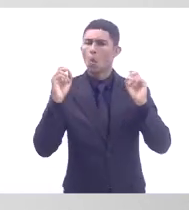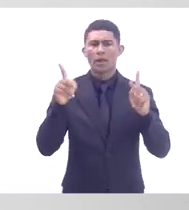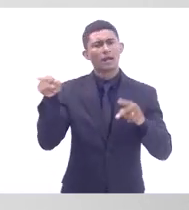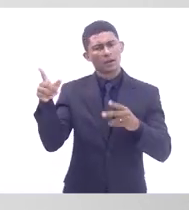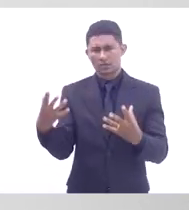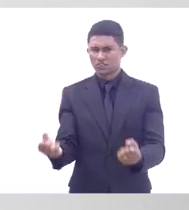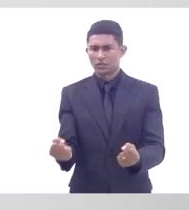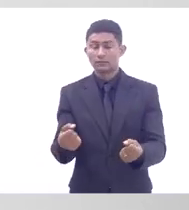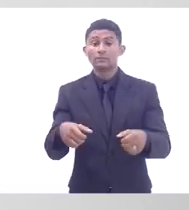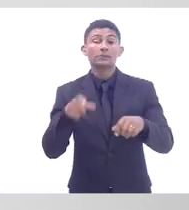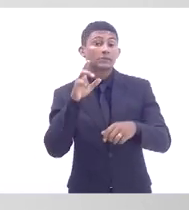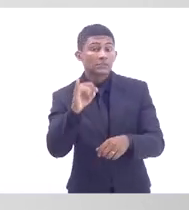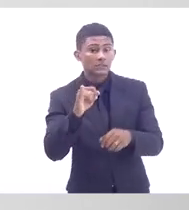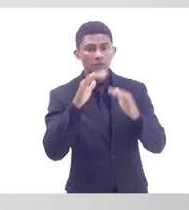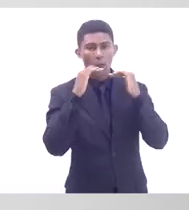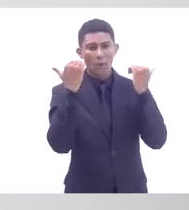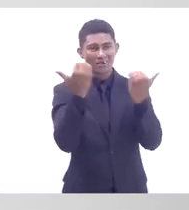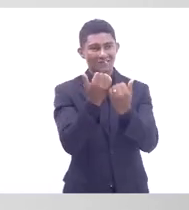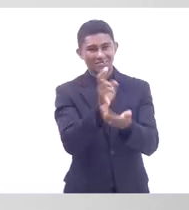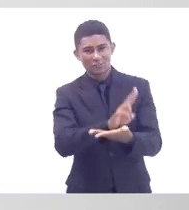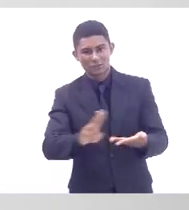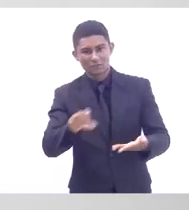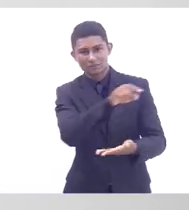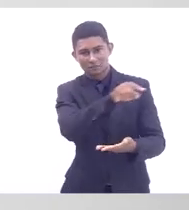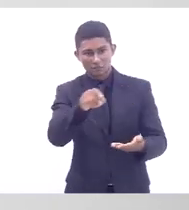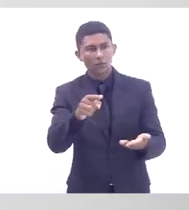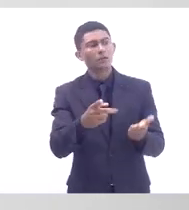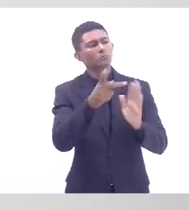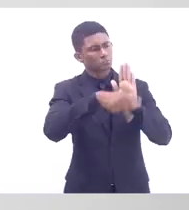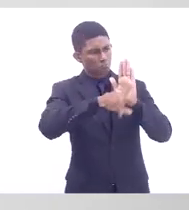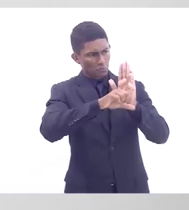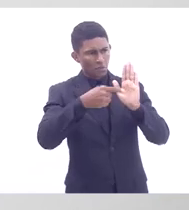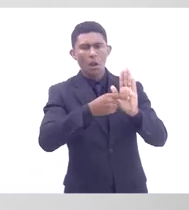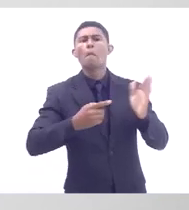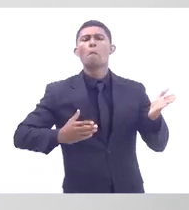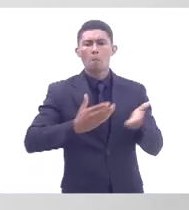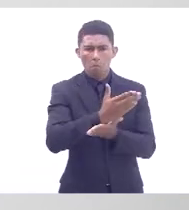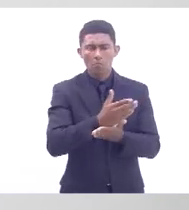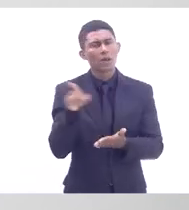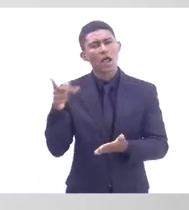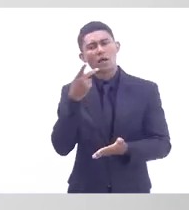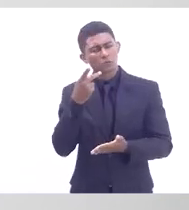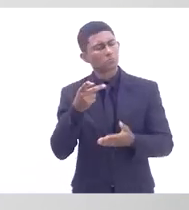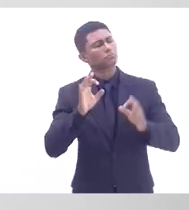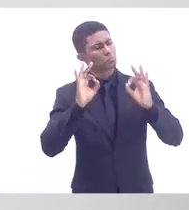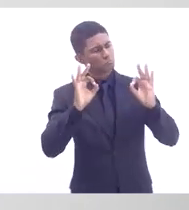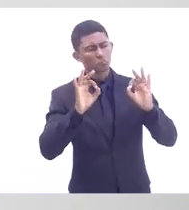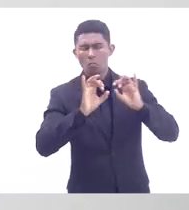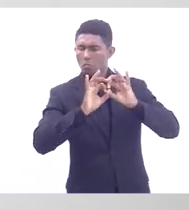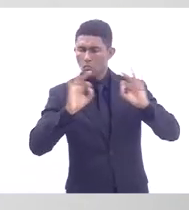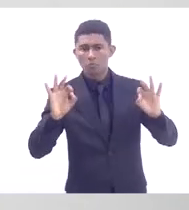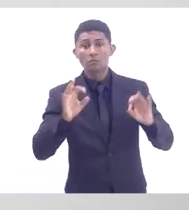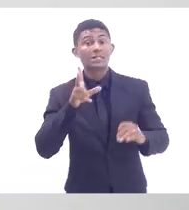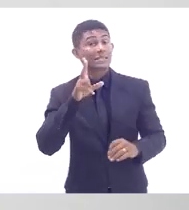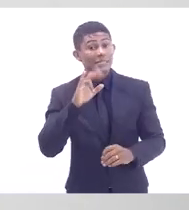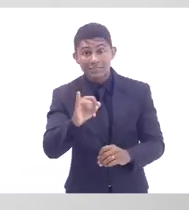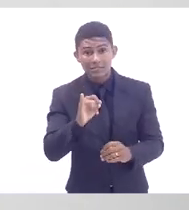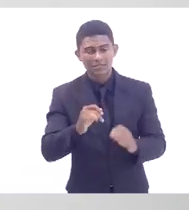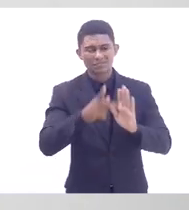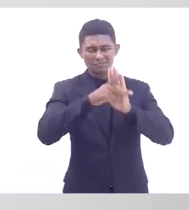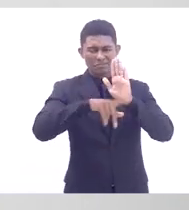se a comunidade Universitária quisesse aprovar o projeto como estava para ele ótimo a comunidade Universitária quiser